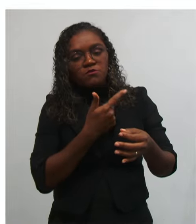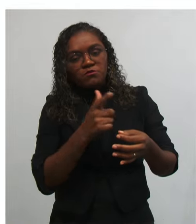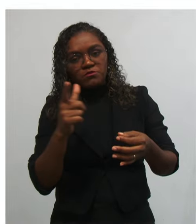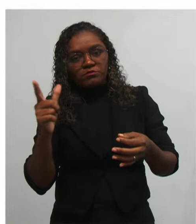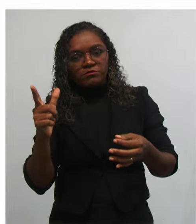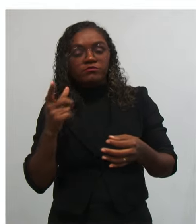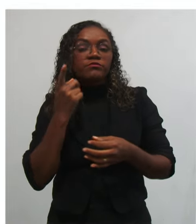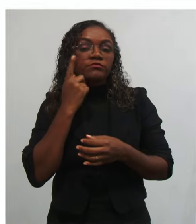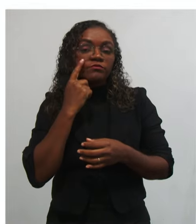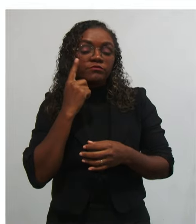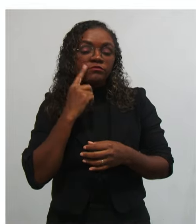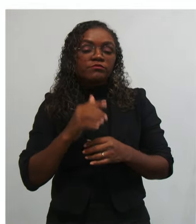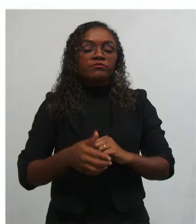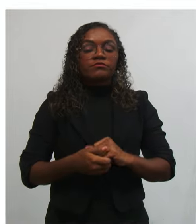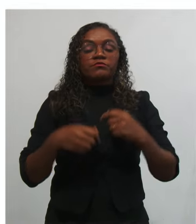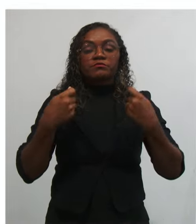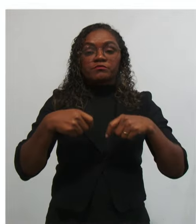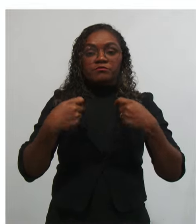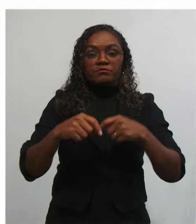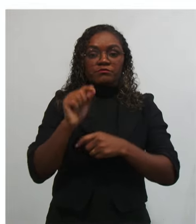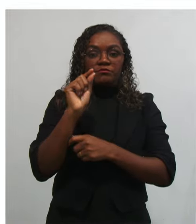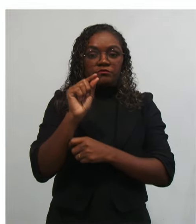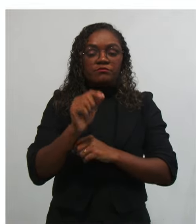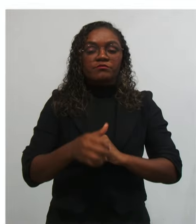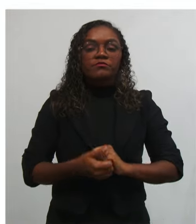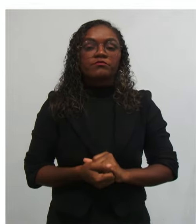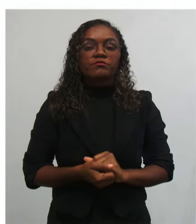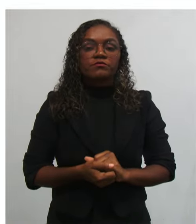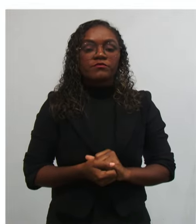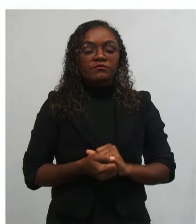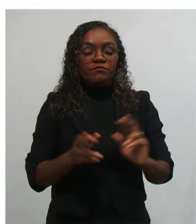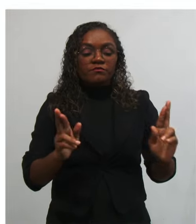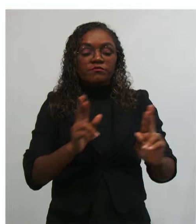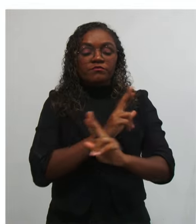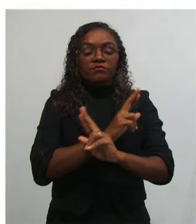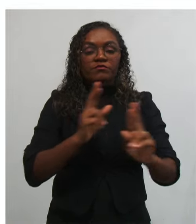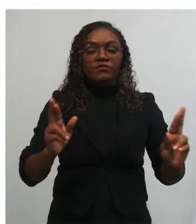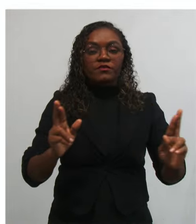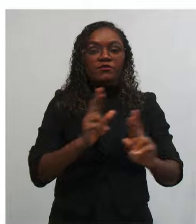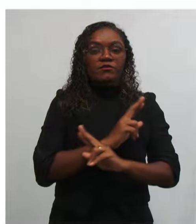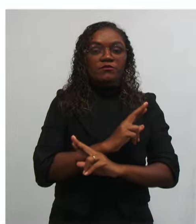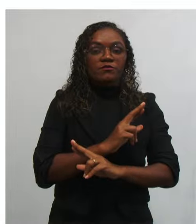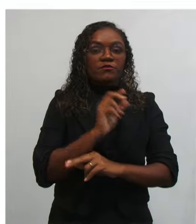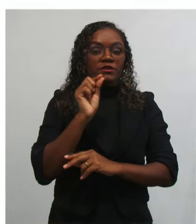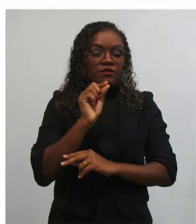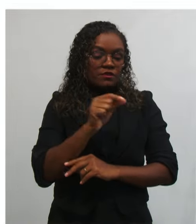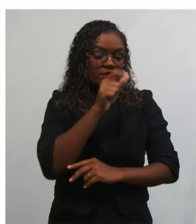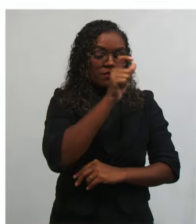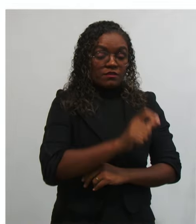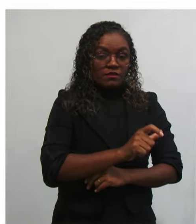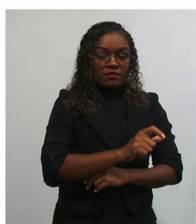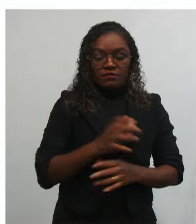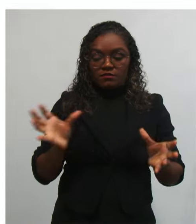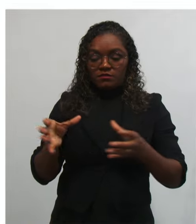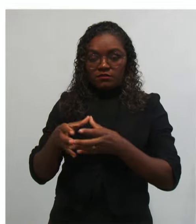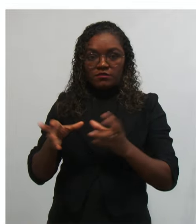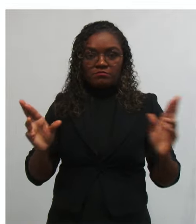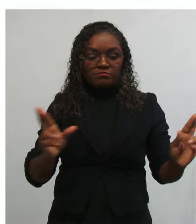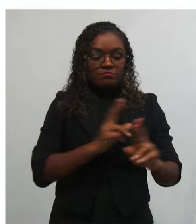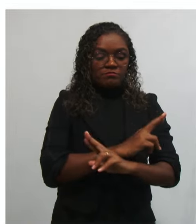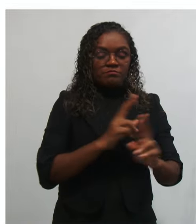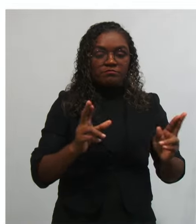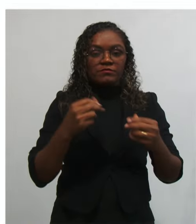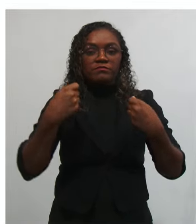avalia a gente precisa também fazer uma relação deste individual com o coletivo buscando